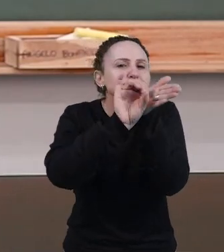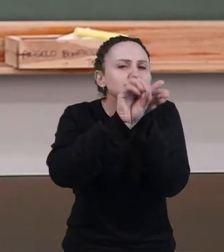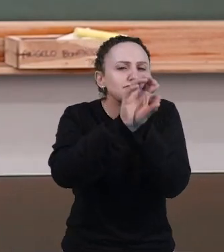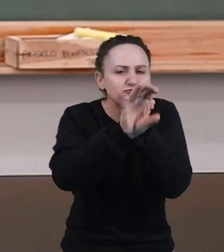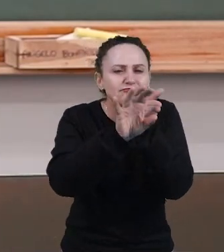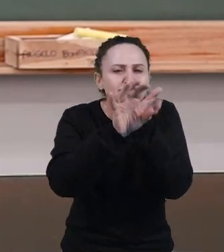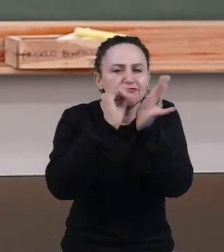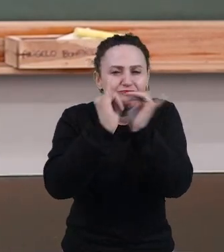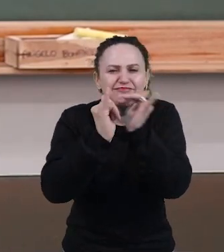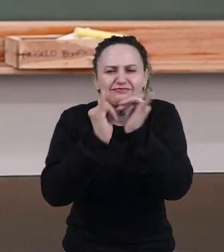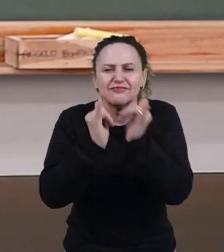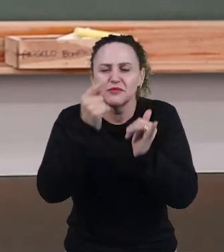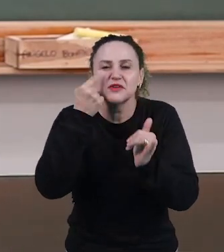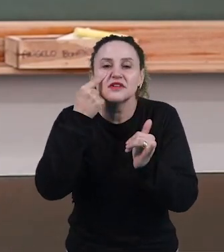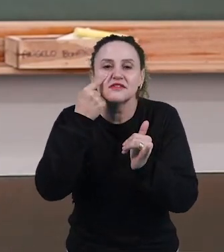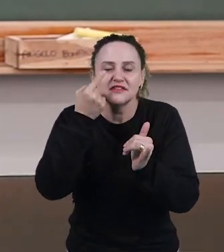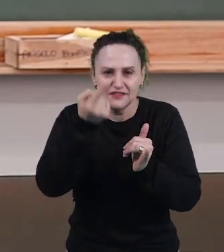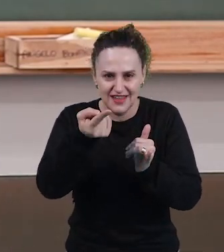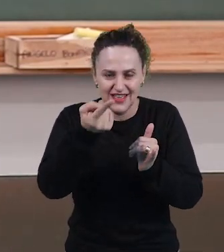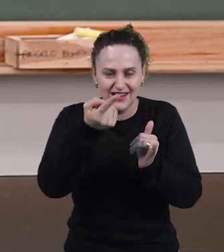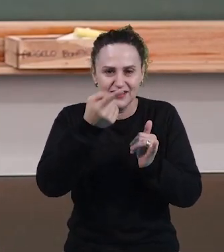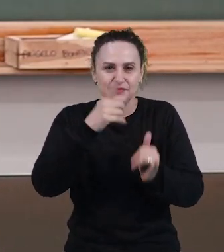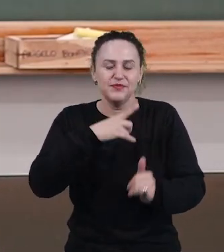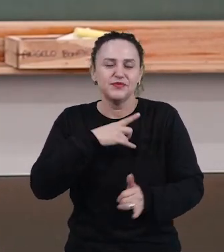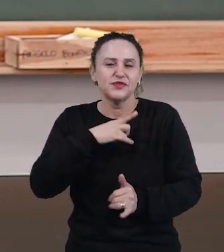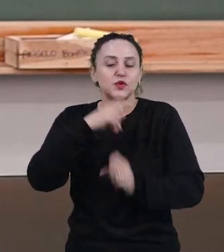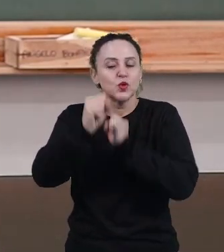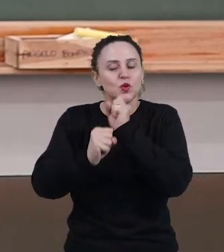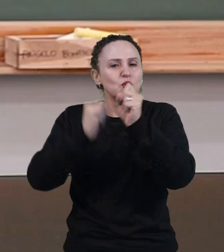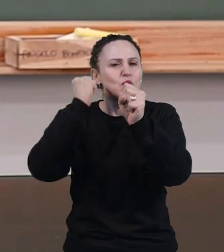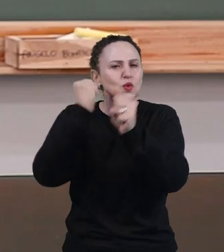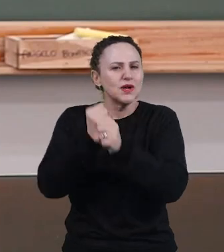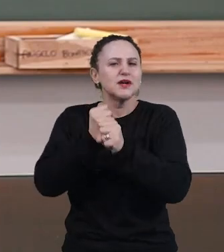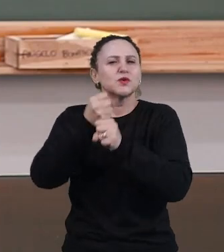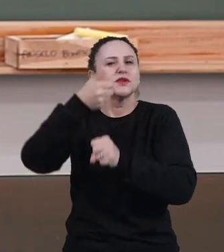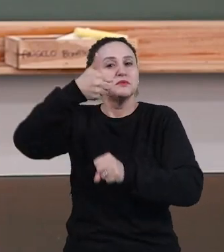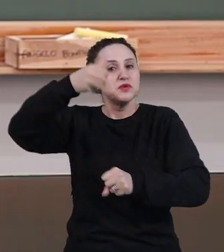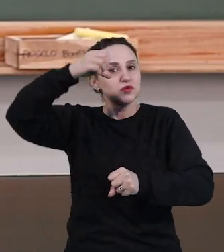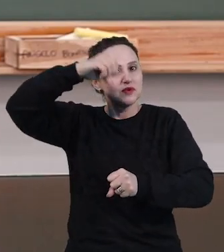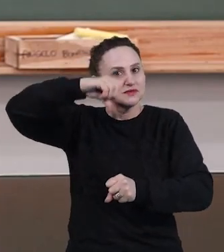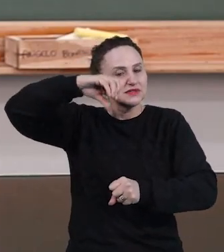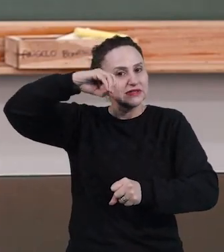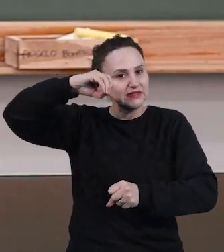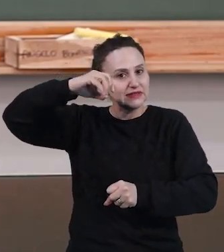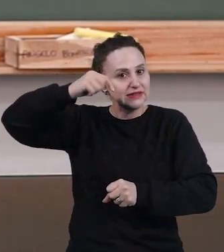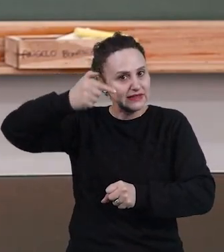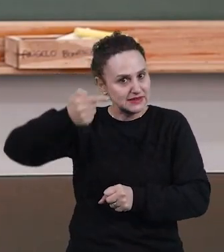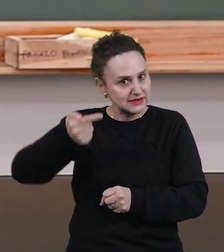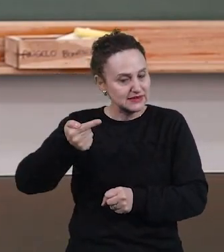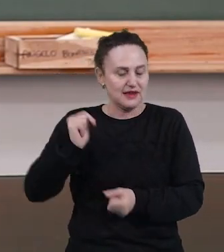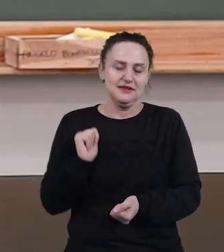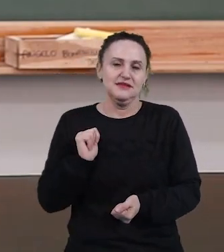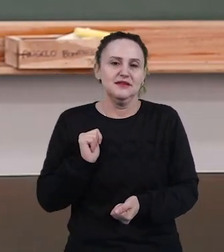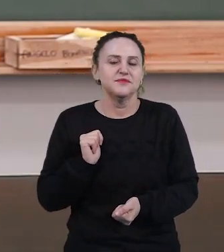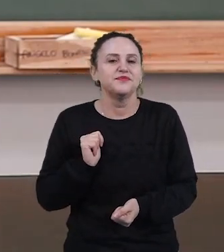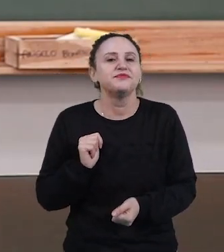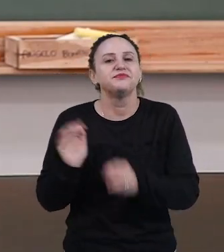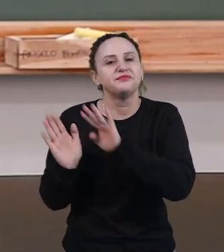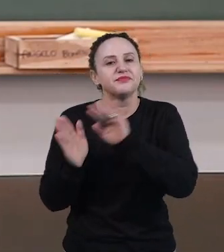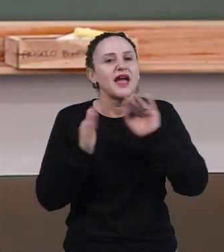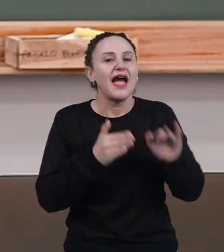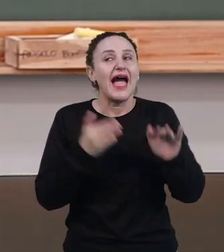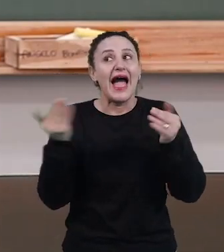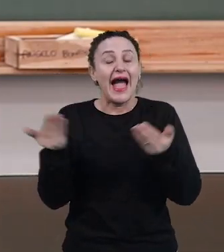em 1907, gente, né? É importante contar outra coisa, estamos aqui no nosso programa